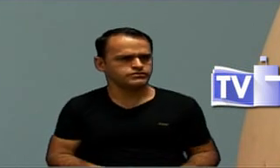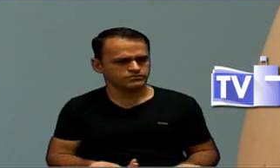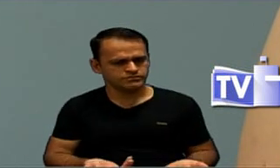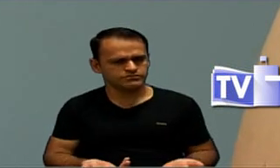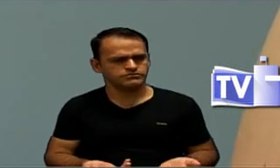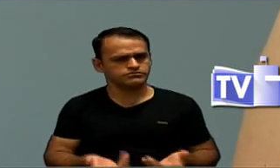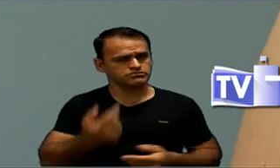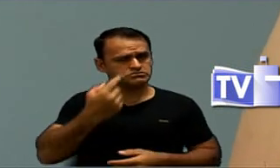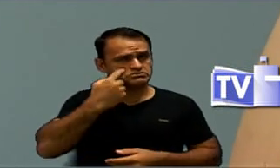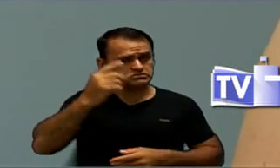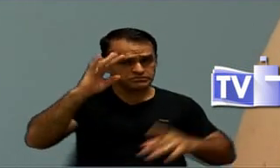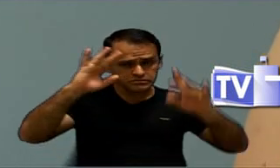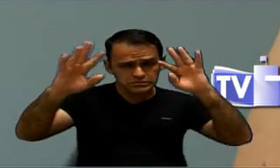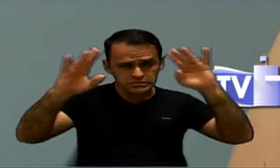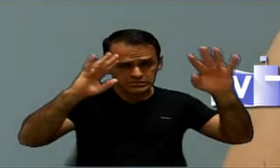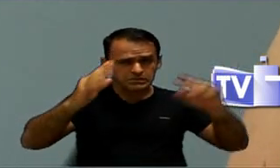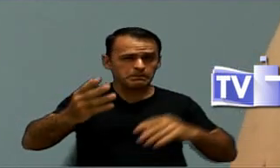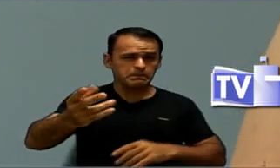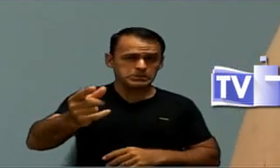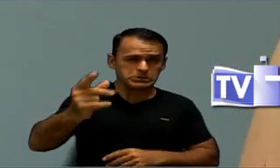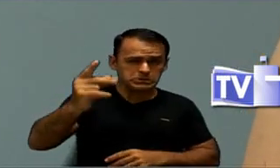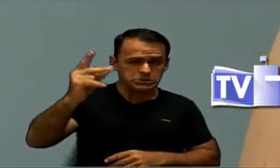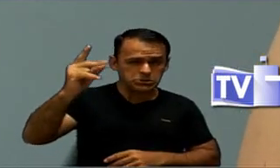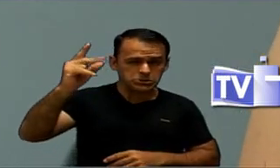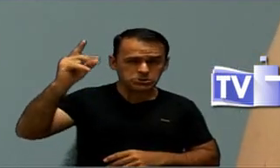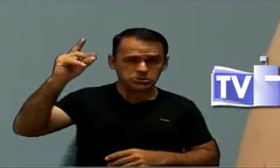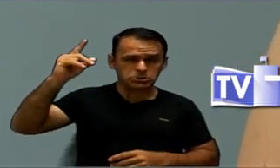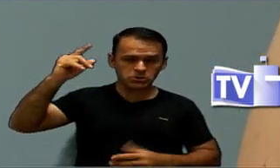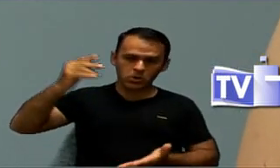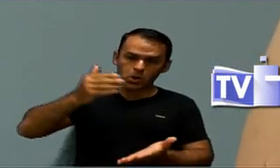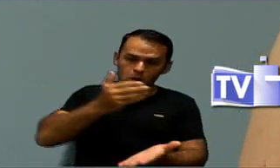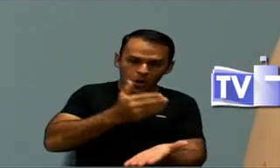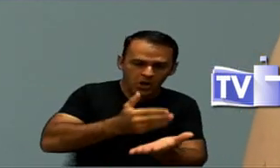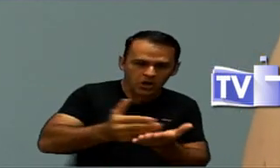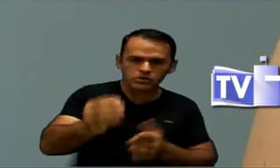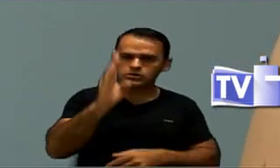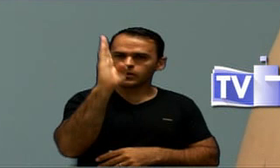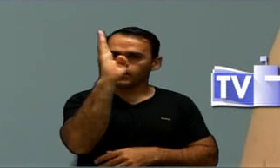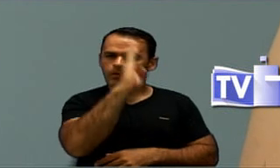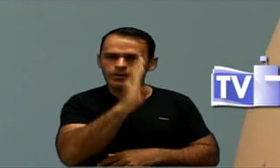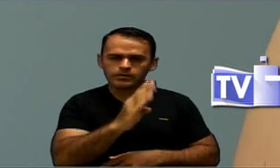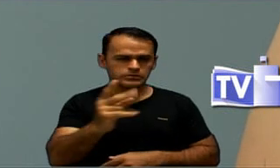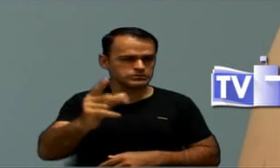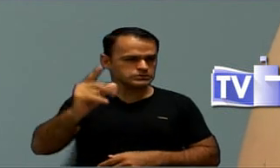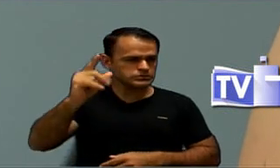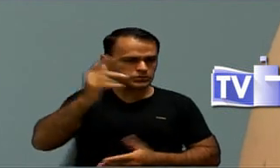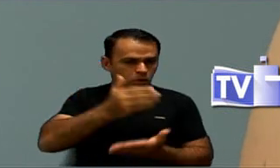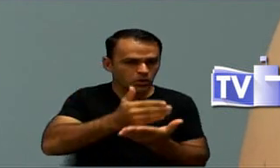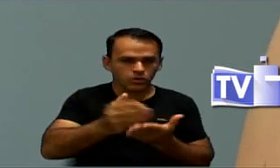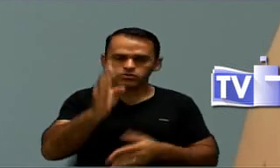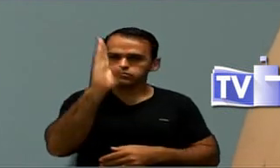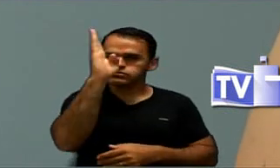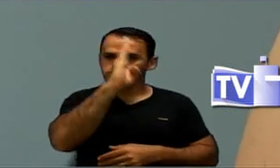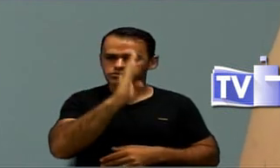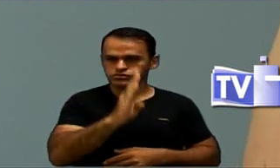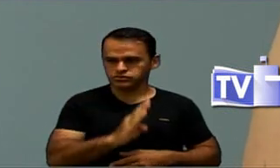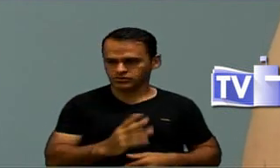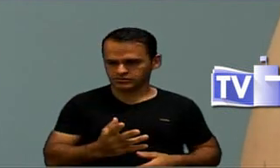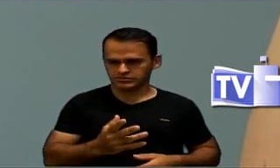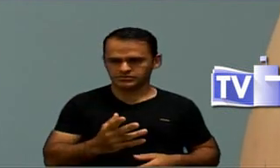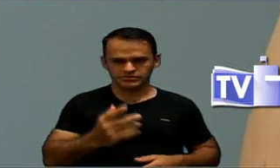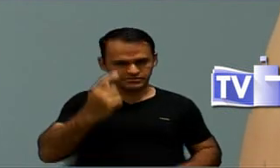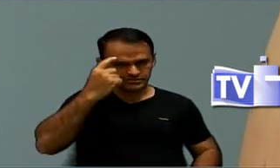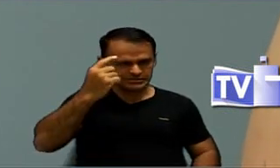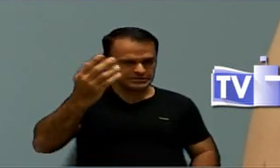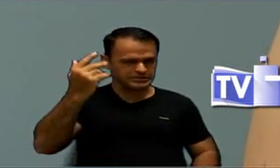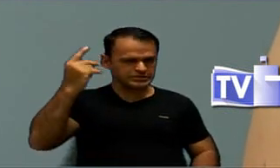gente for analisar minuciosamente, desde o começo do que a gente entende por Brasil, ou seja, desde a gente entende por Brasil a partir do momento de colonização